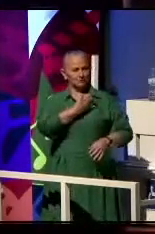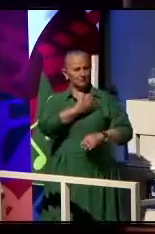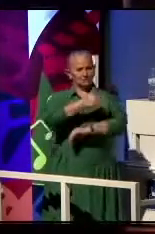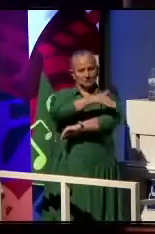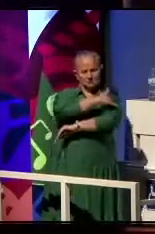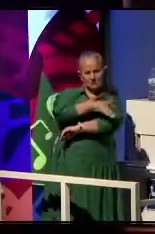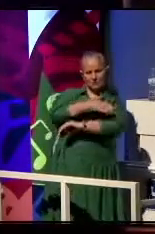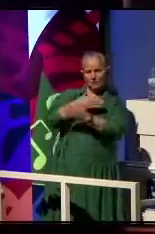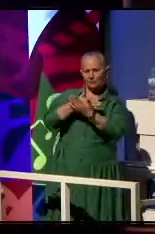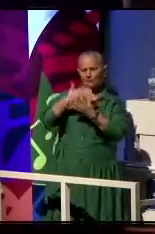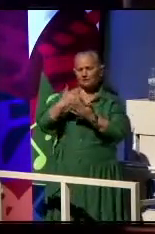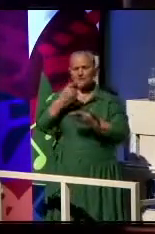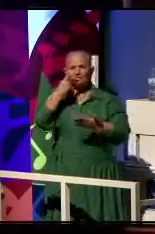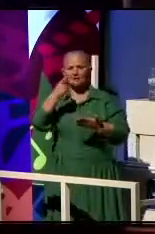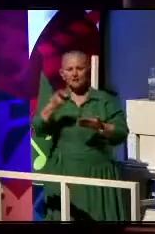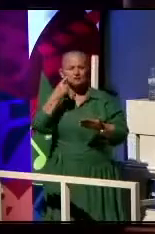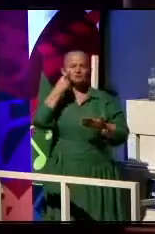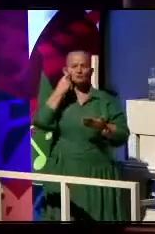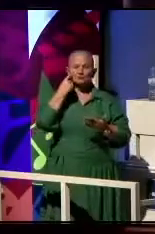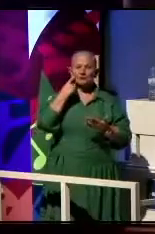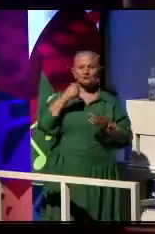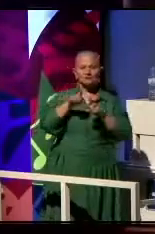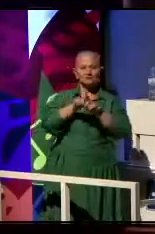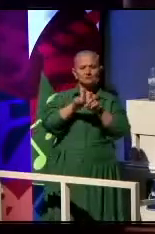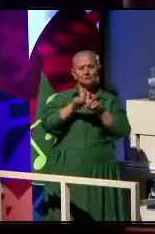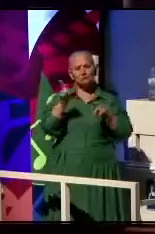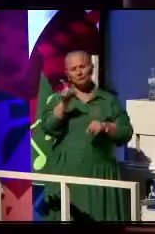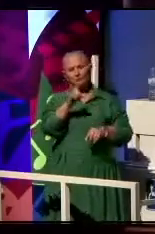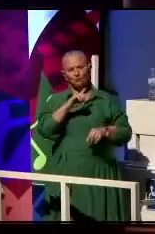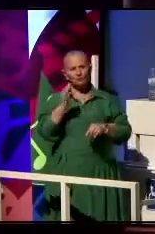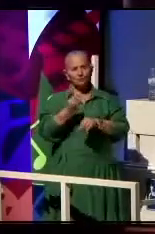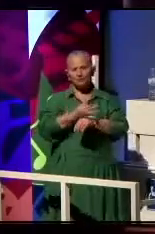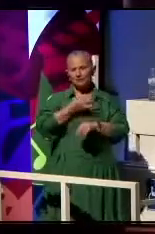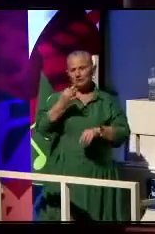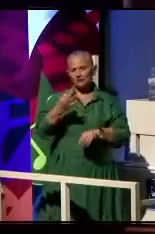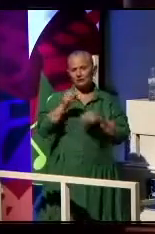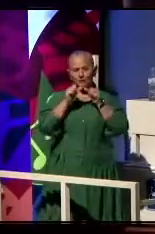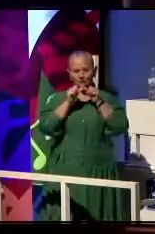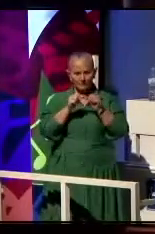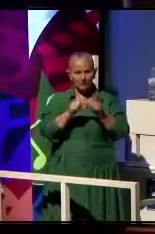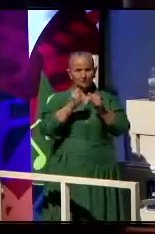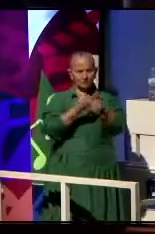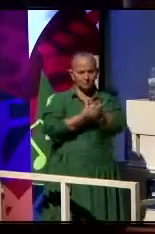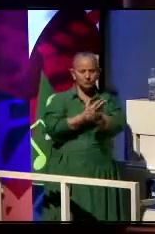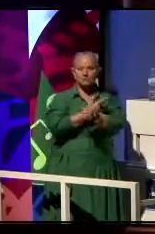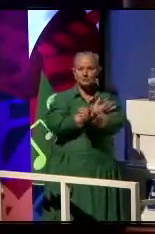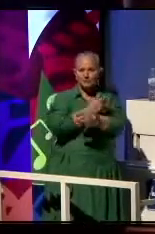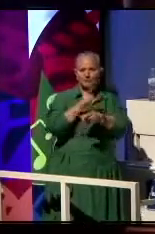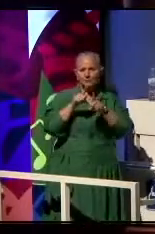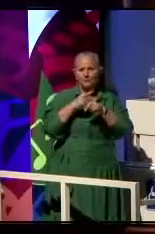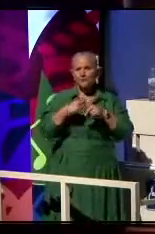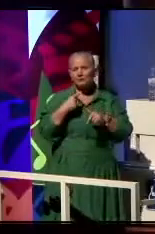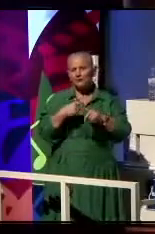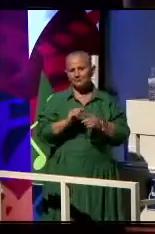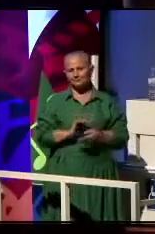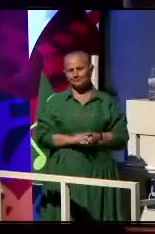não aguentei falar. Porque eu fico emocionada. Porque que bom que eles ficaram